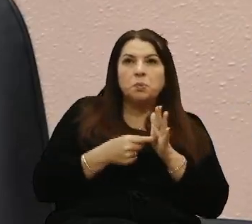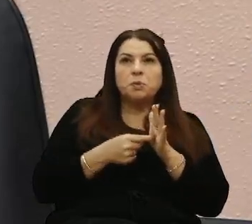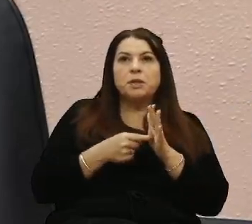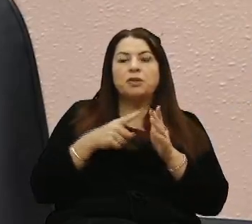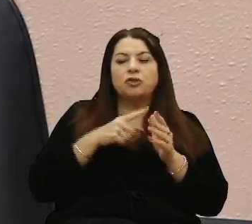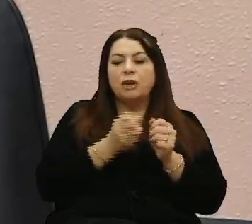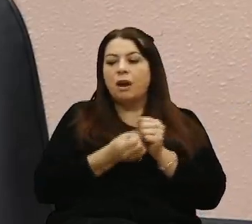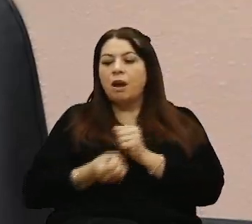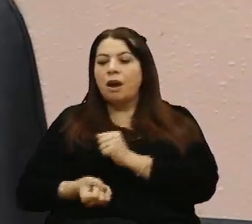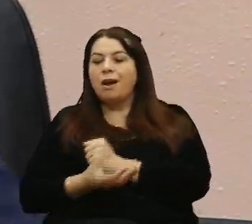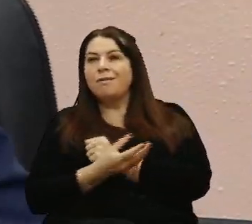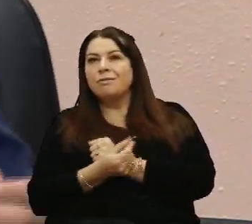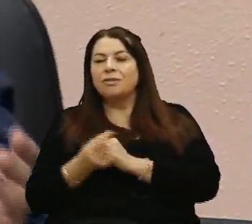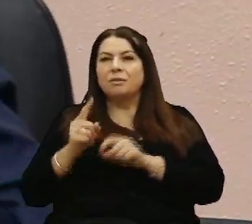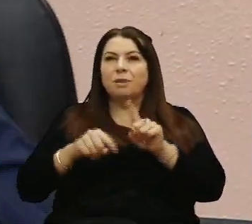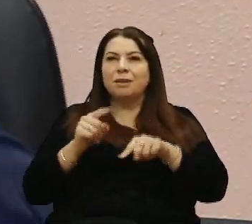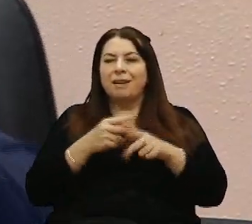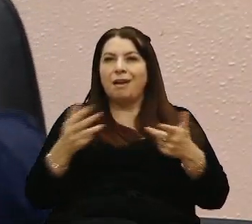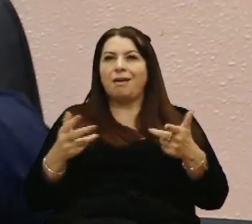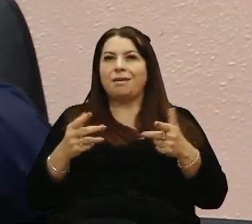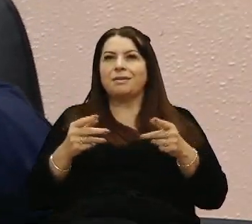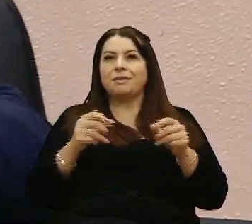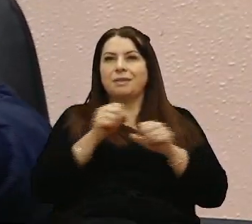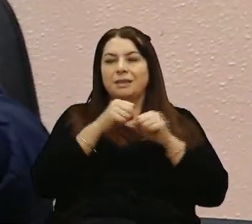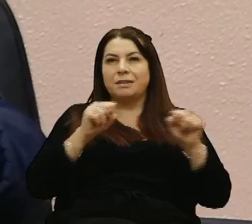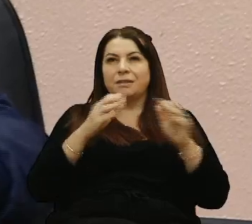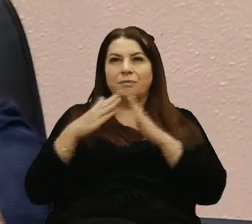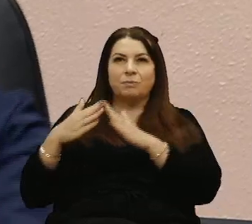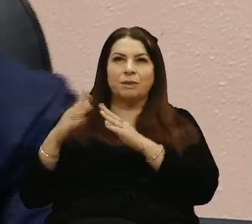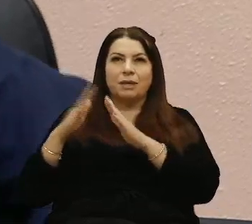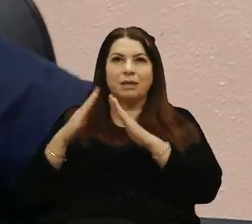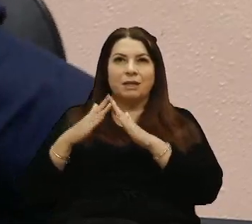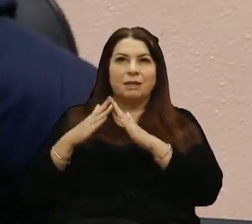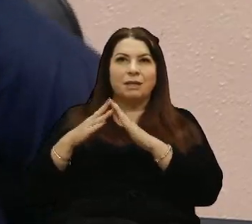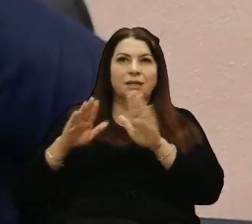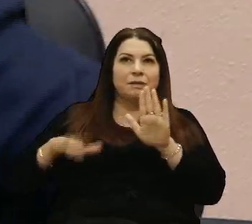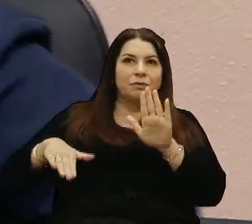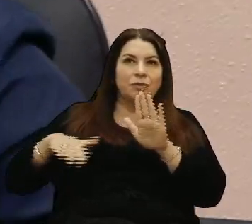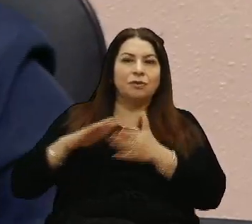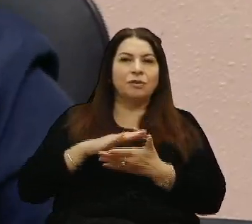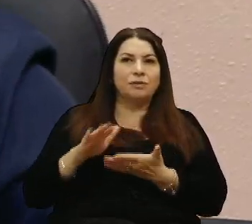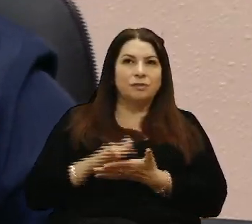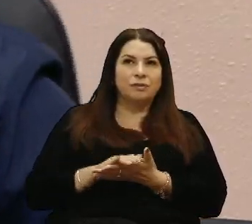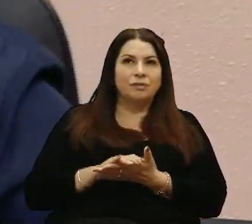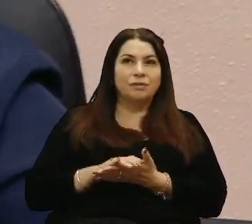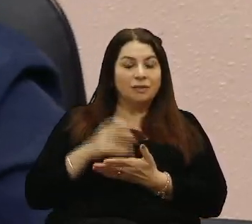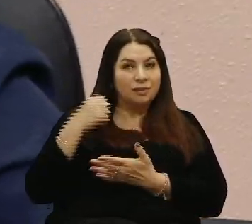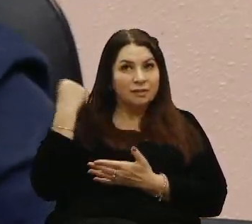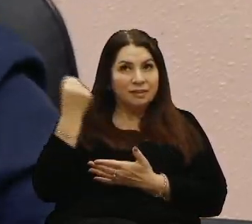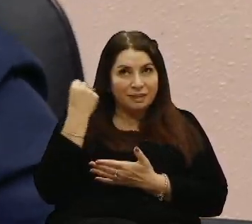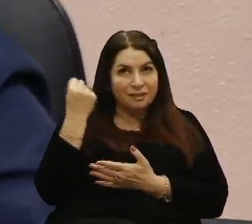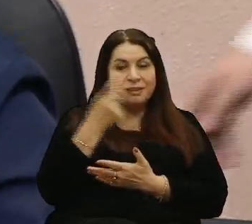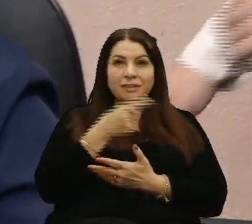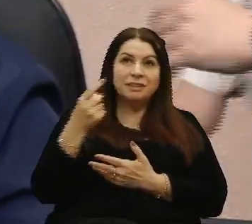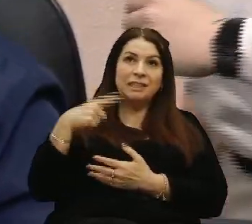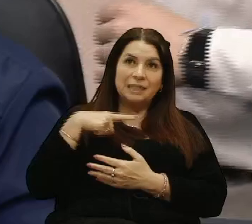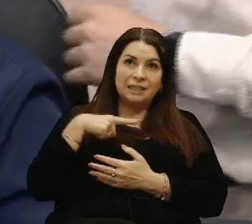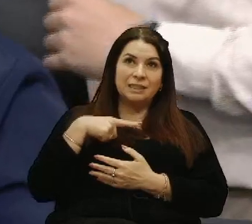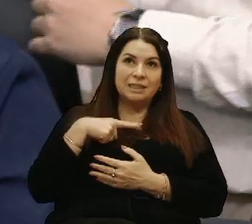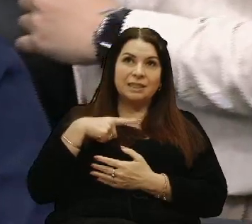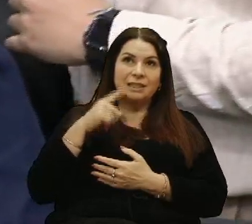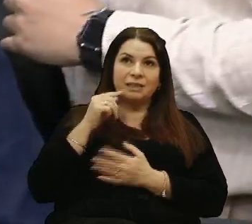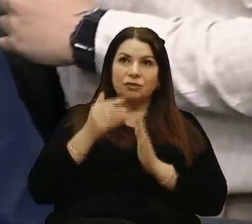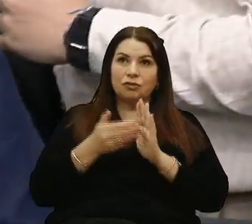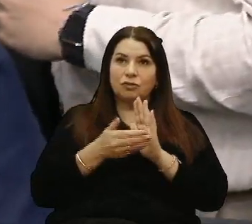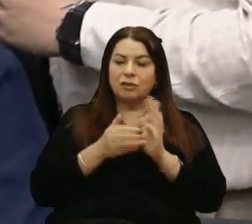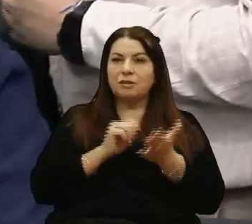havia desviado material da Secretaria de Habitação para construir casas na praia. Isso foi grave e agora a gente viu a exoneração